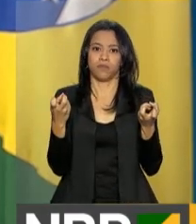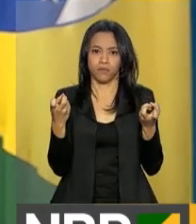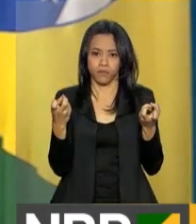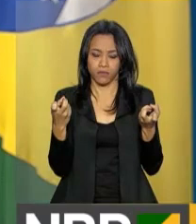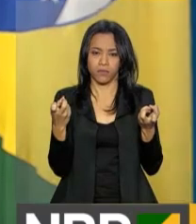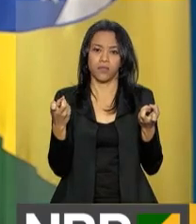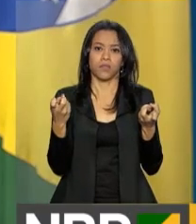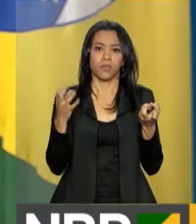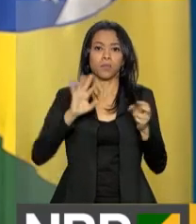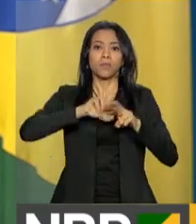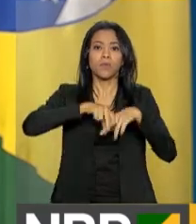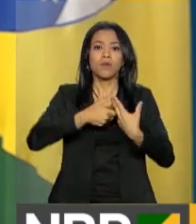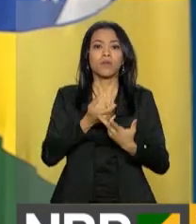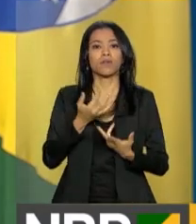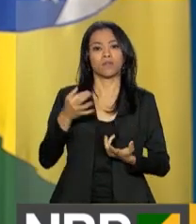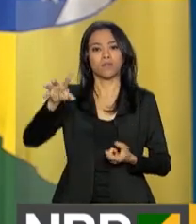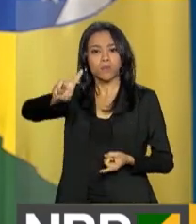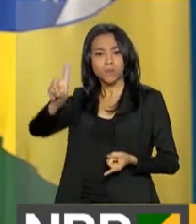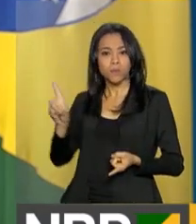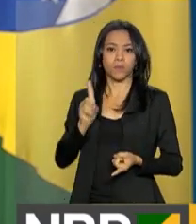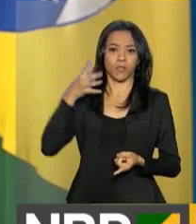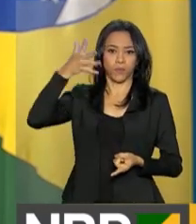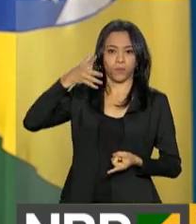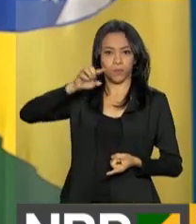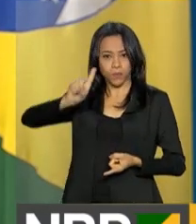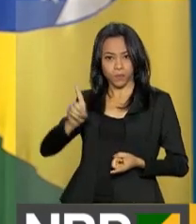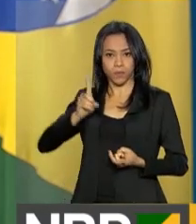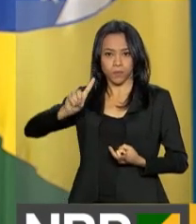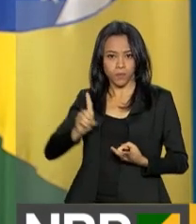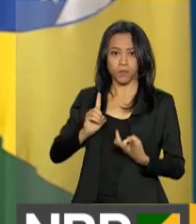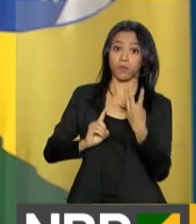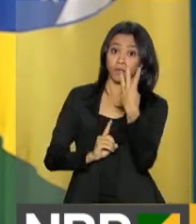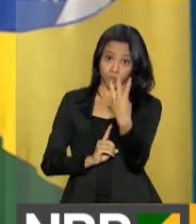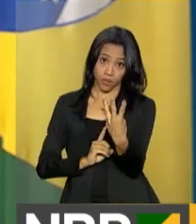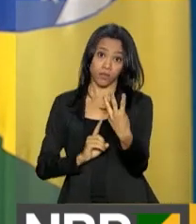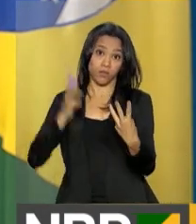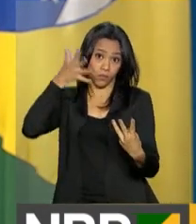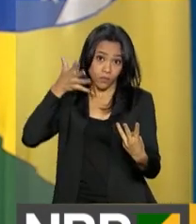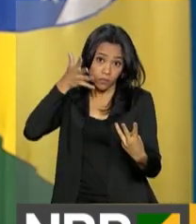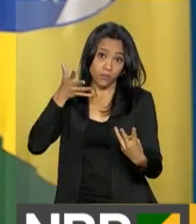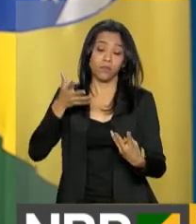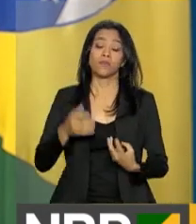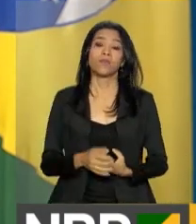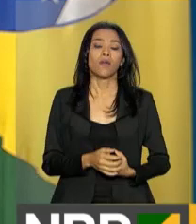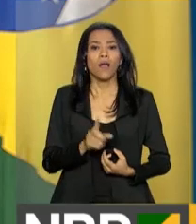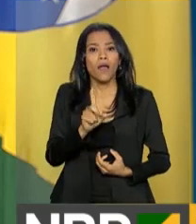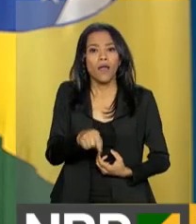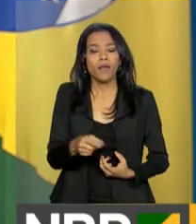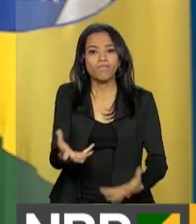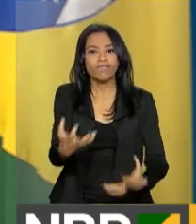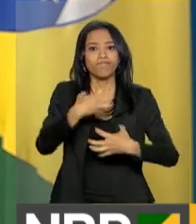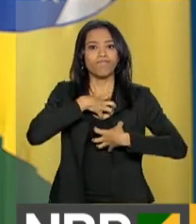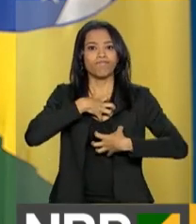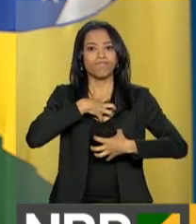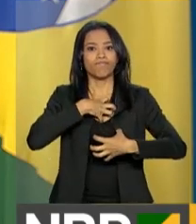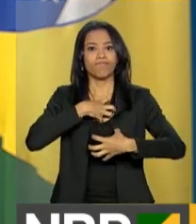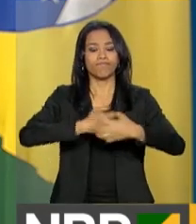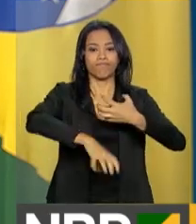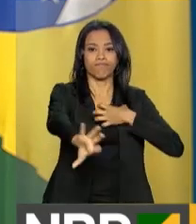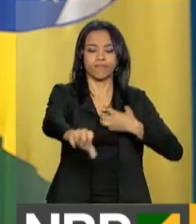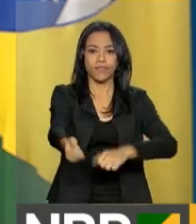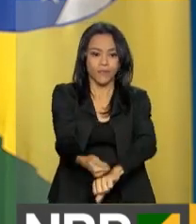discursos dos três jogadores que é algo que toca a alma das pessoas